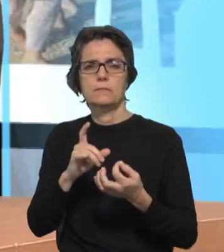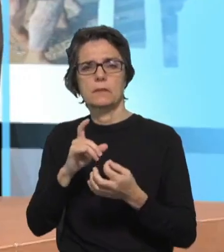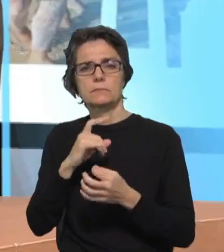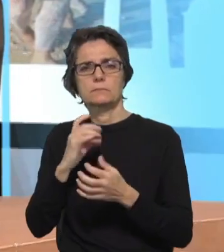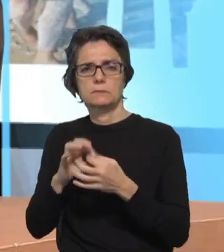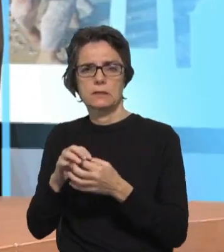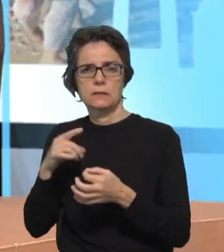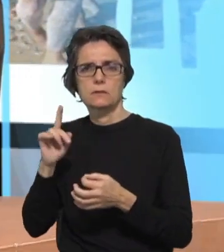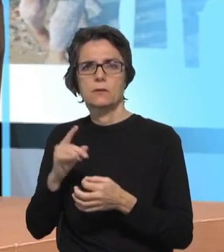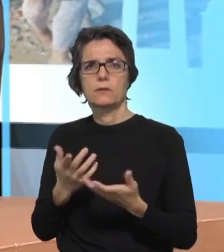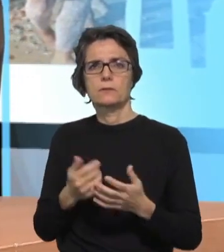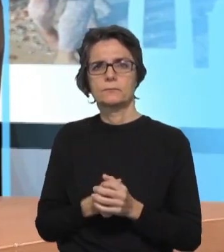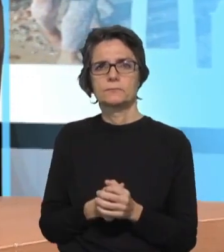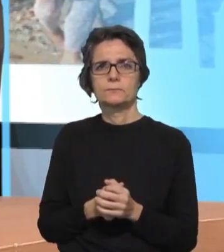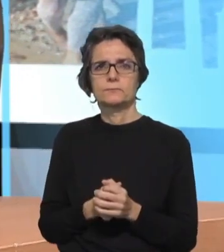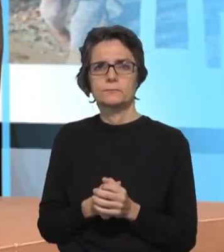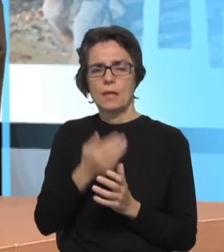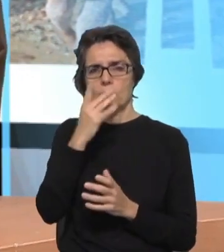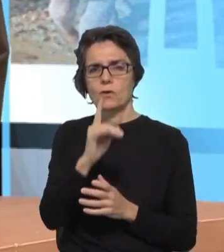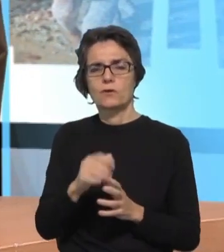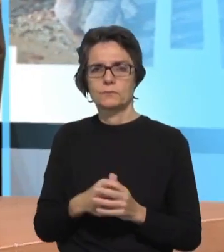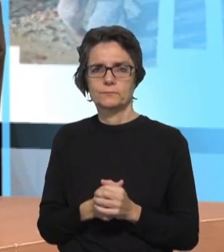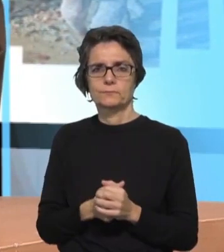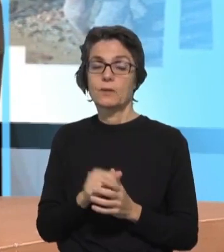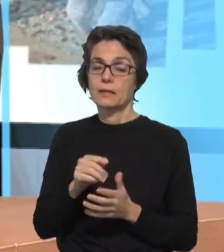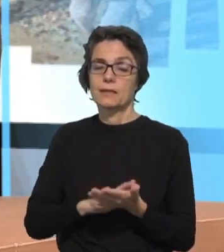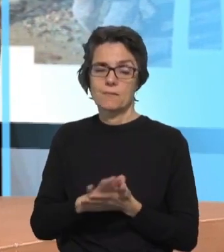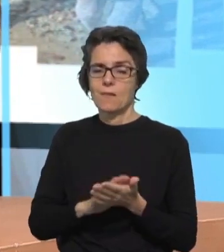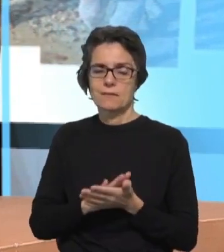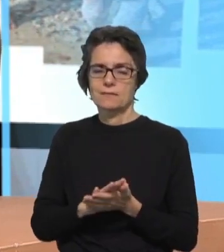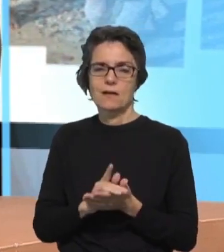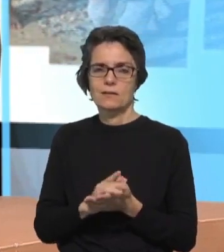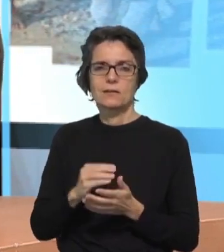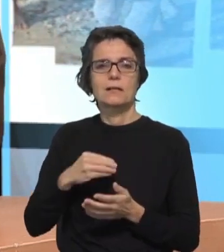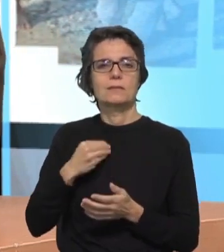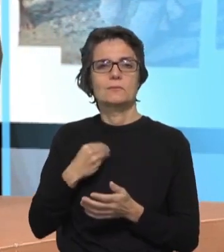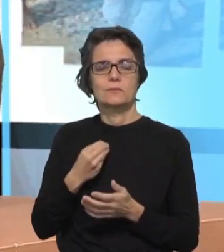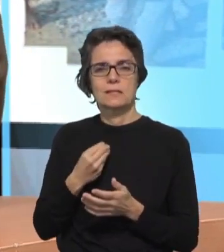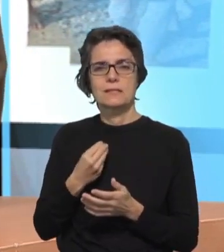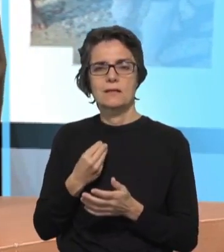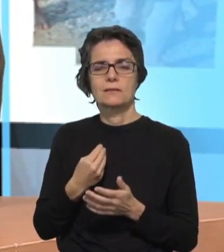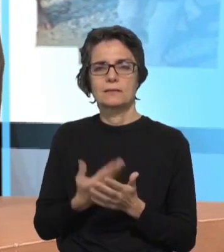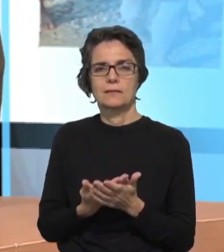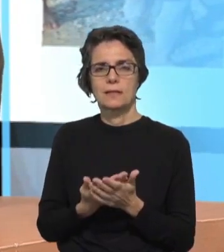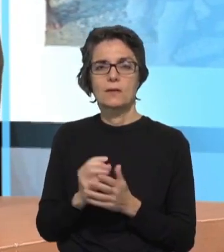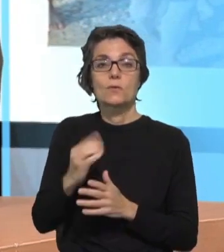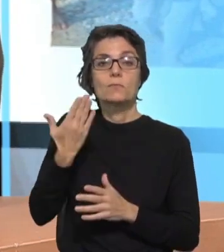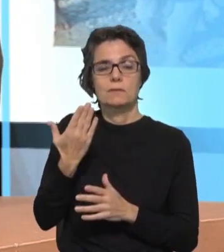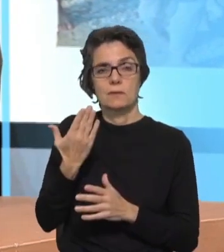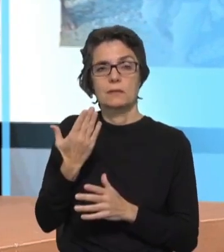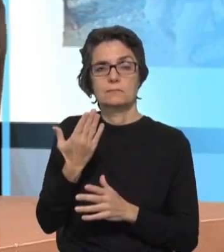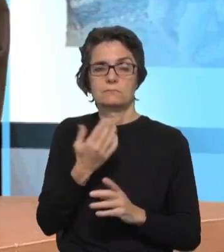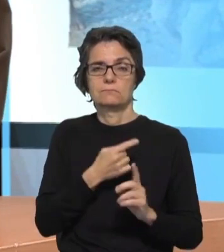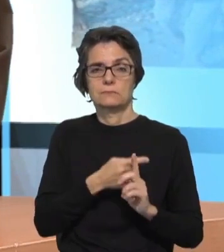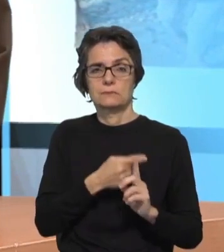Ela é marcada, Paulo, por a grande preocupação que há na continuidade daquilo que é o primeiro propósito de São Francisco, em